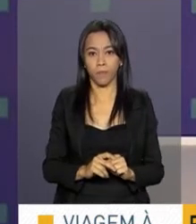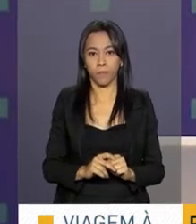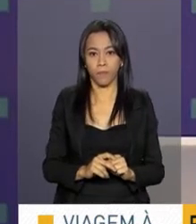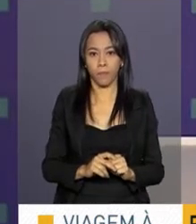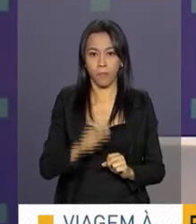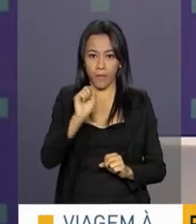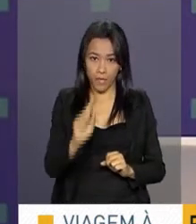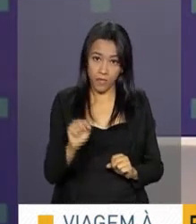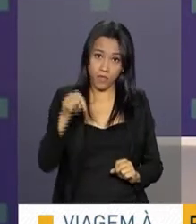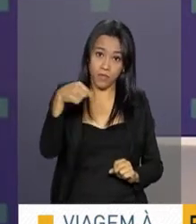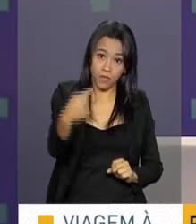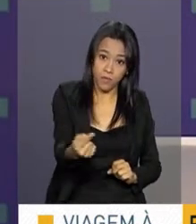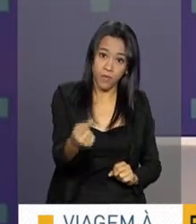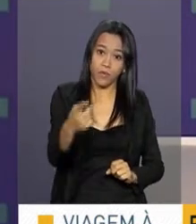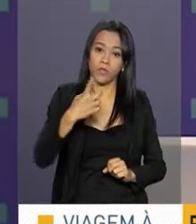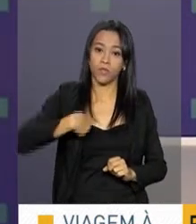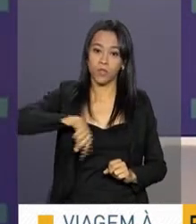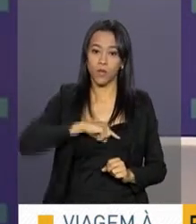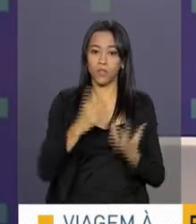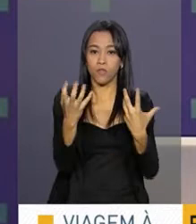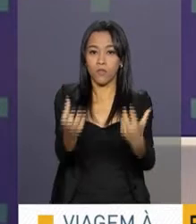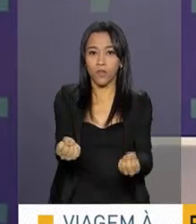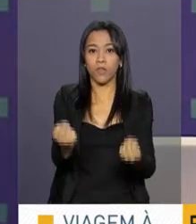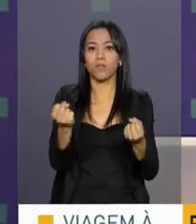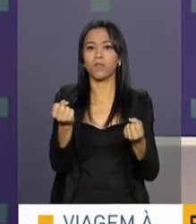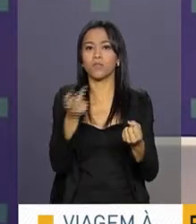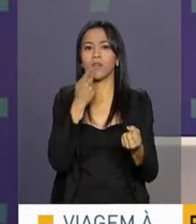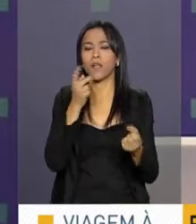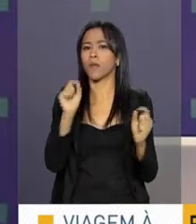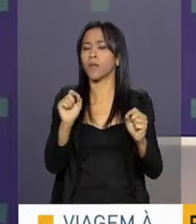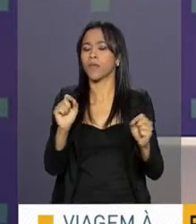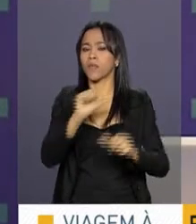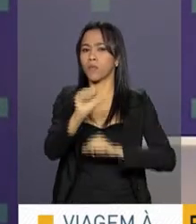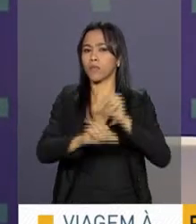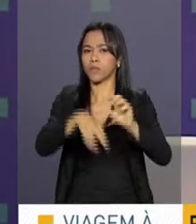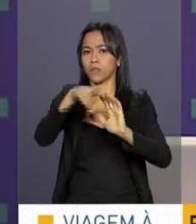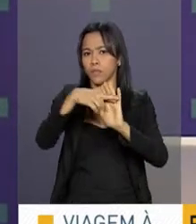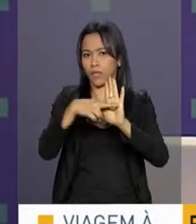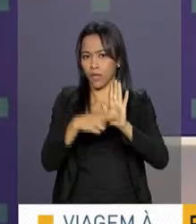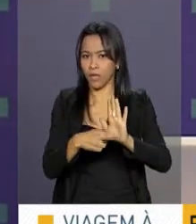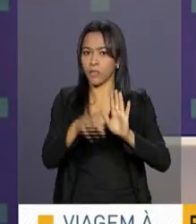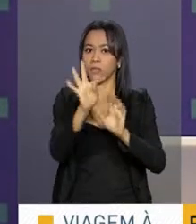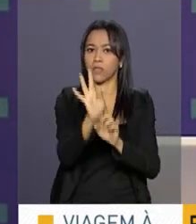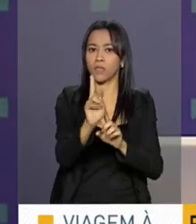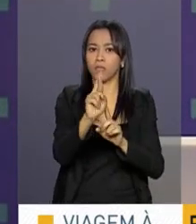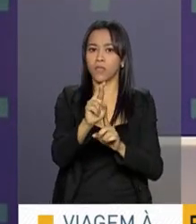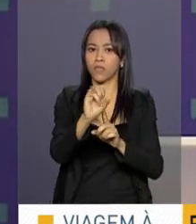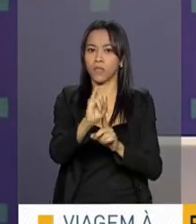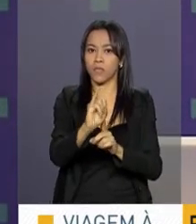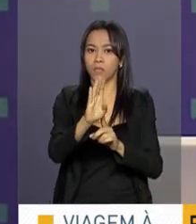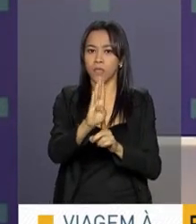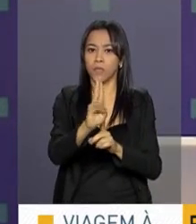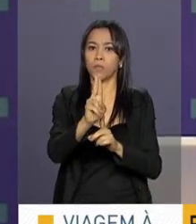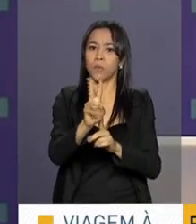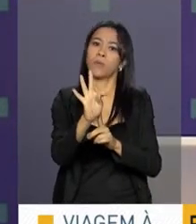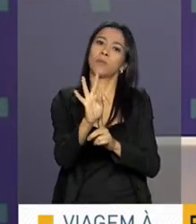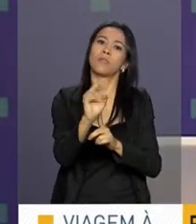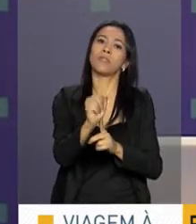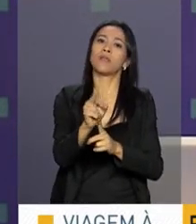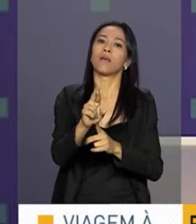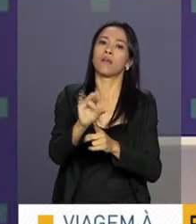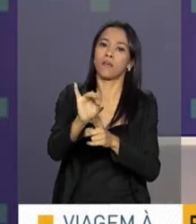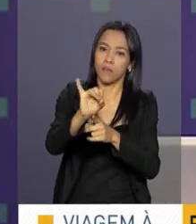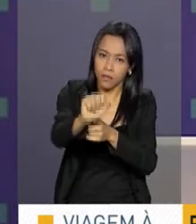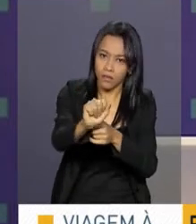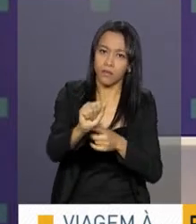logo na sequência, nós entraremos na reforma tributária, na tax reform. O Brasil tem adotado